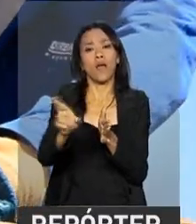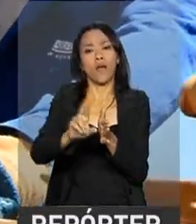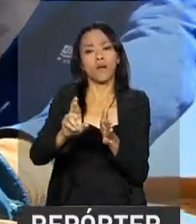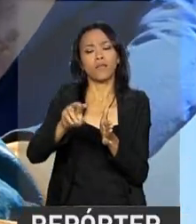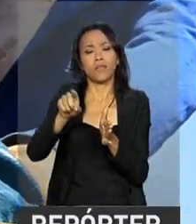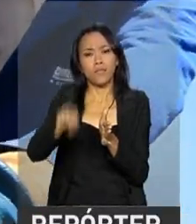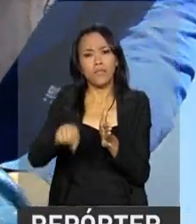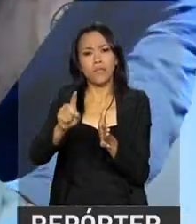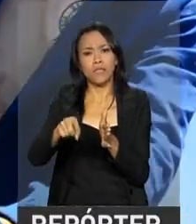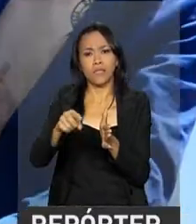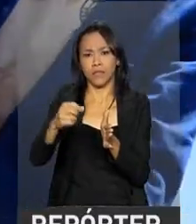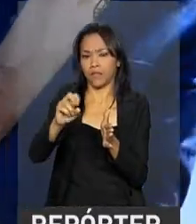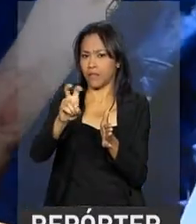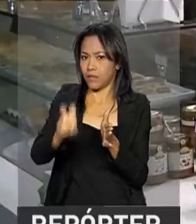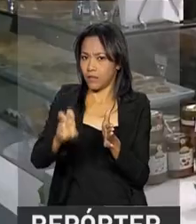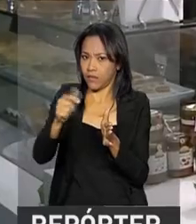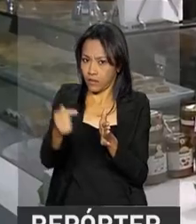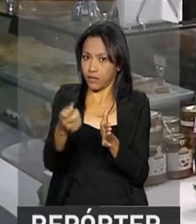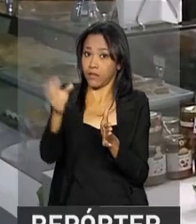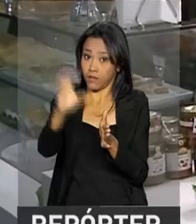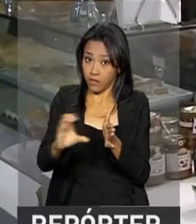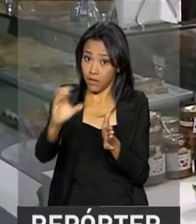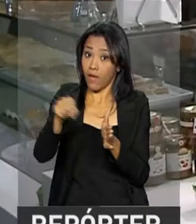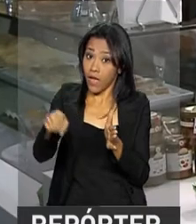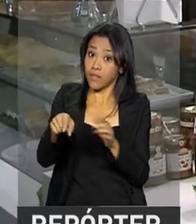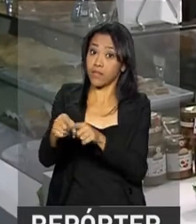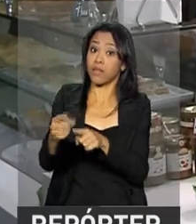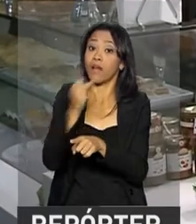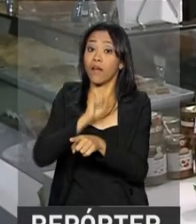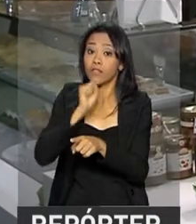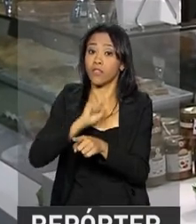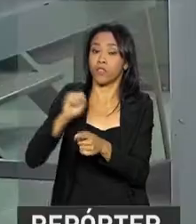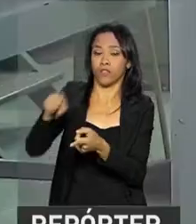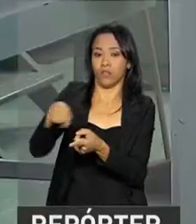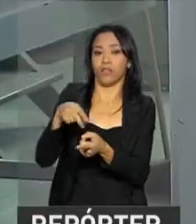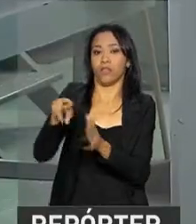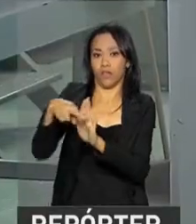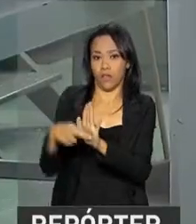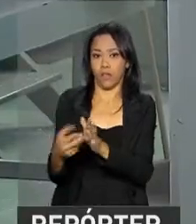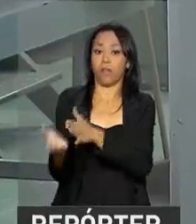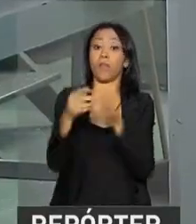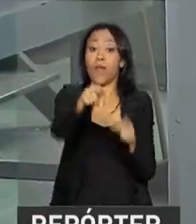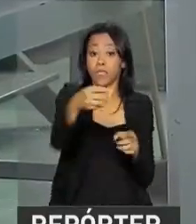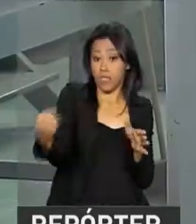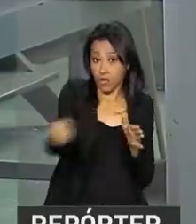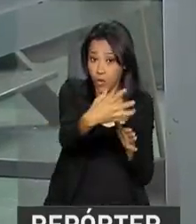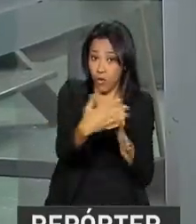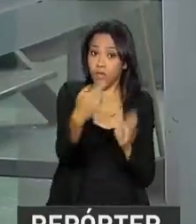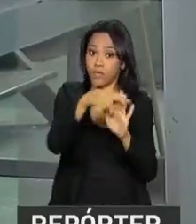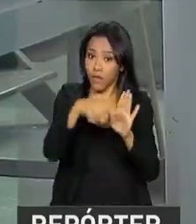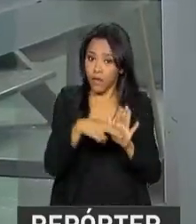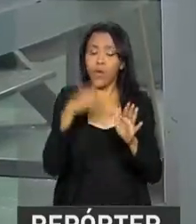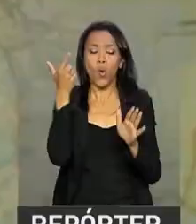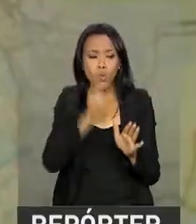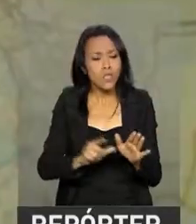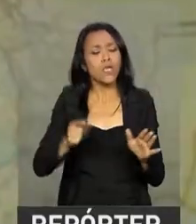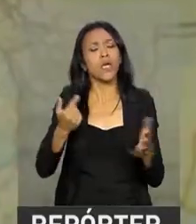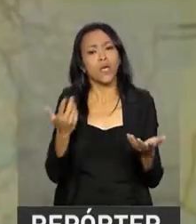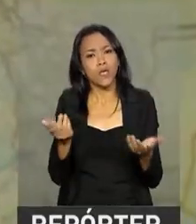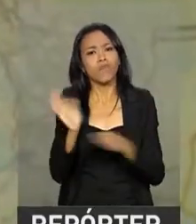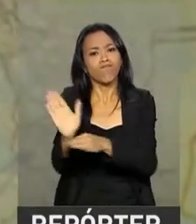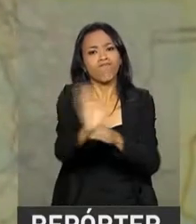sessenta e sete centavos a mudança nas regras do trabalho parcial atende todas as categorias